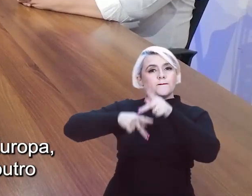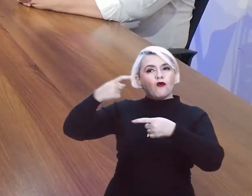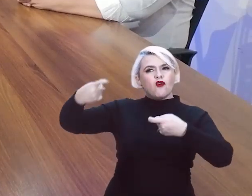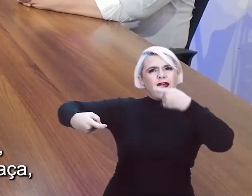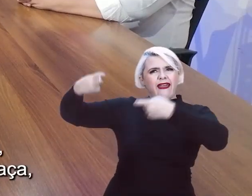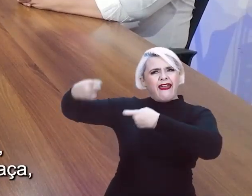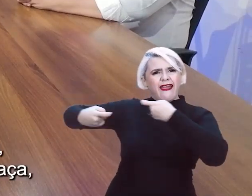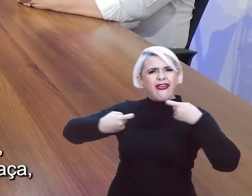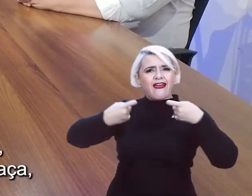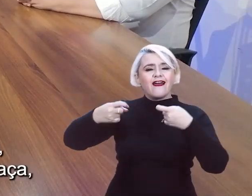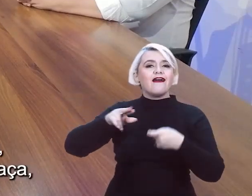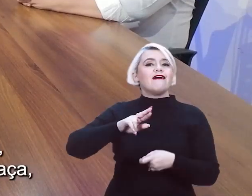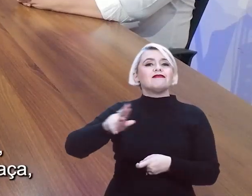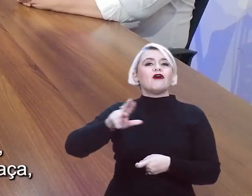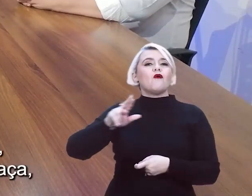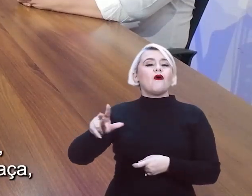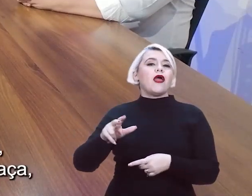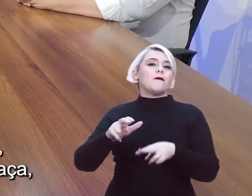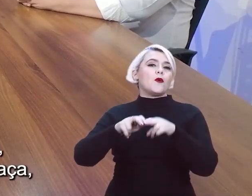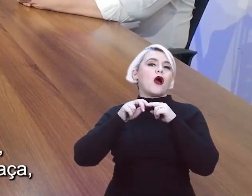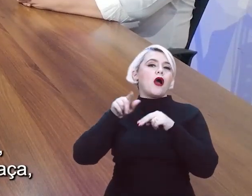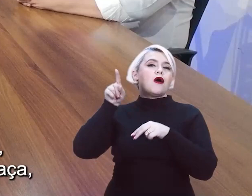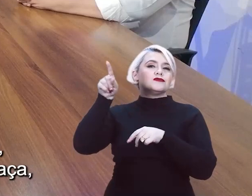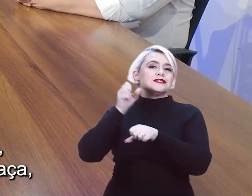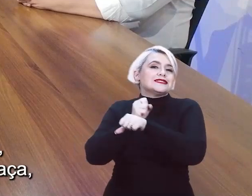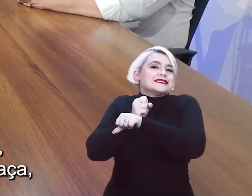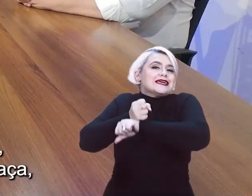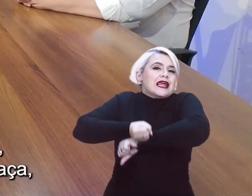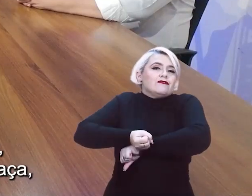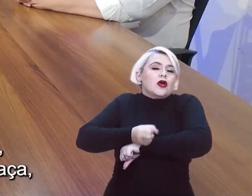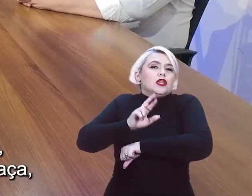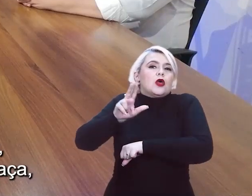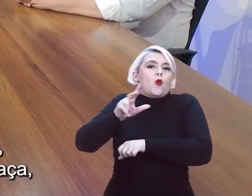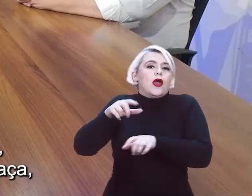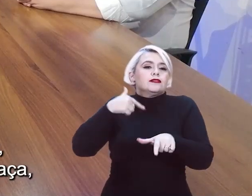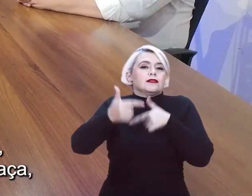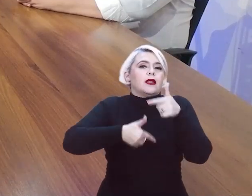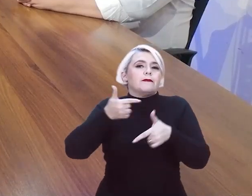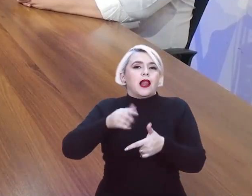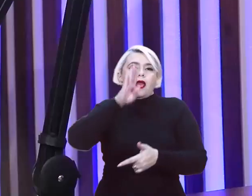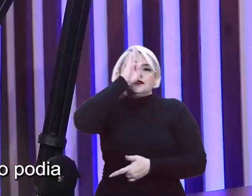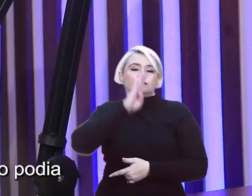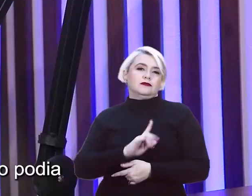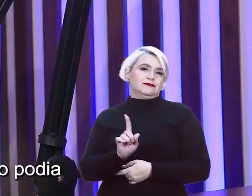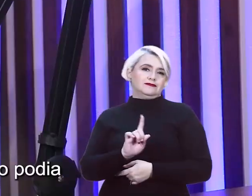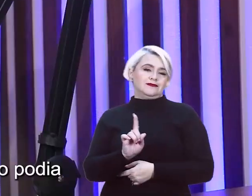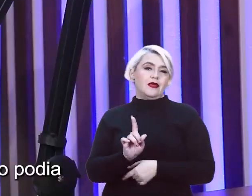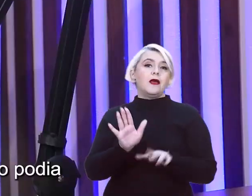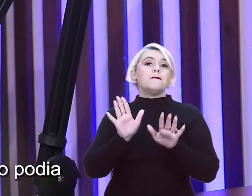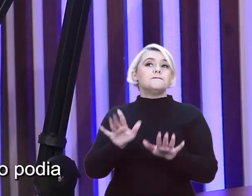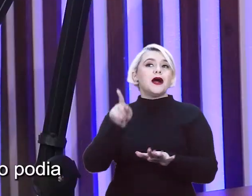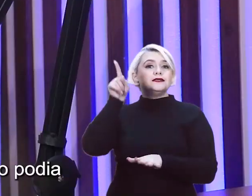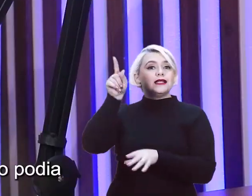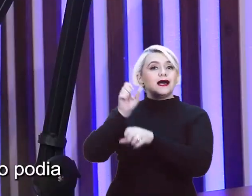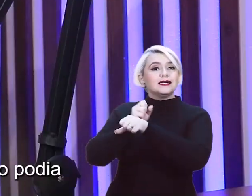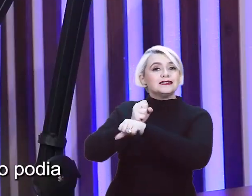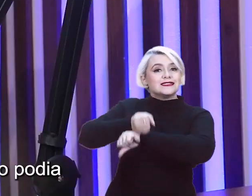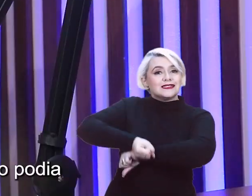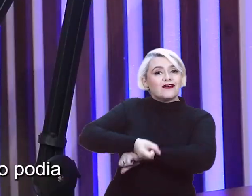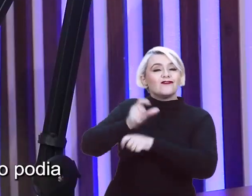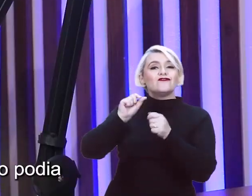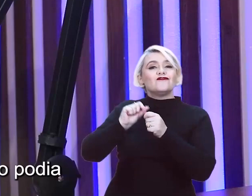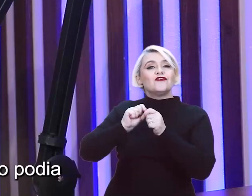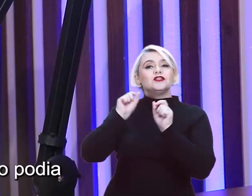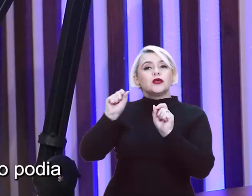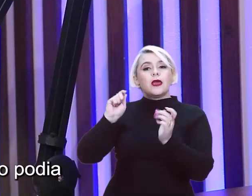o outro, não era por aquele escravizado, não ia trabalhar para ele de graça. Mas aquele escravizado era